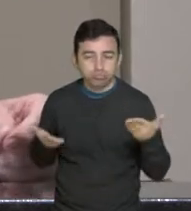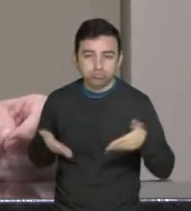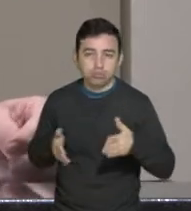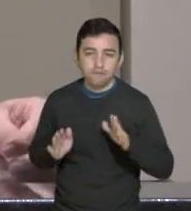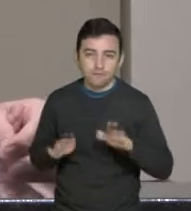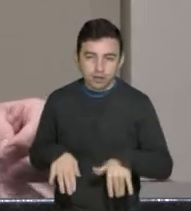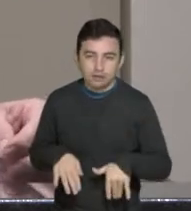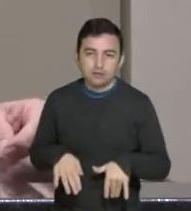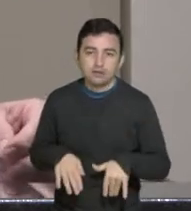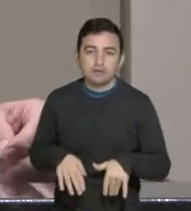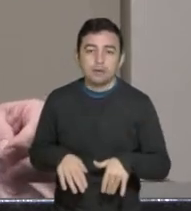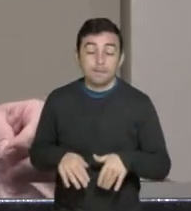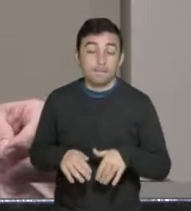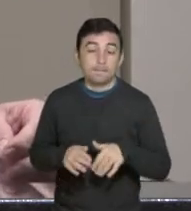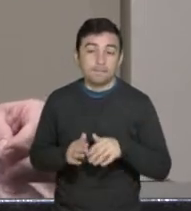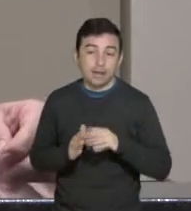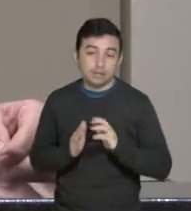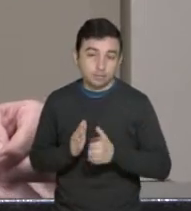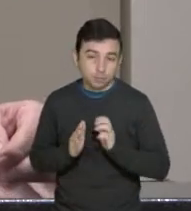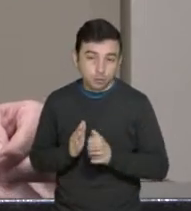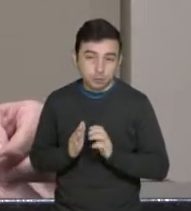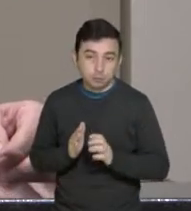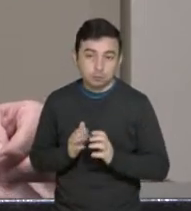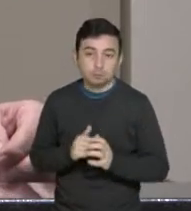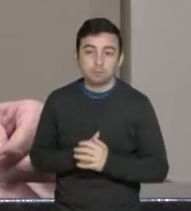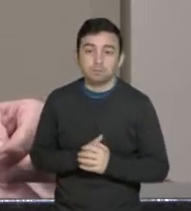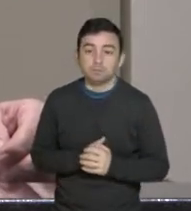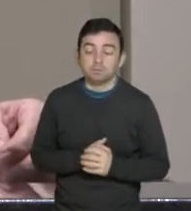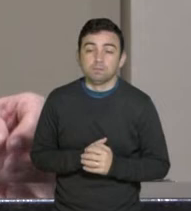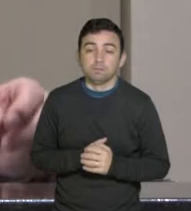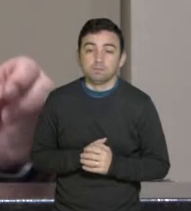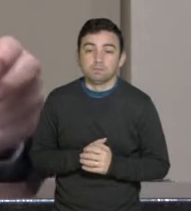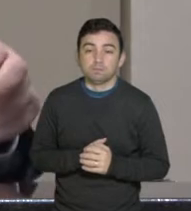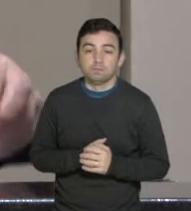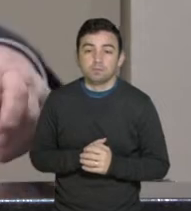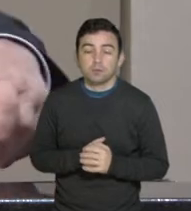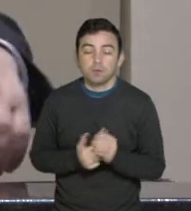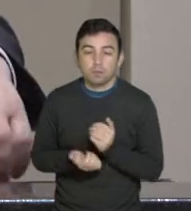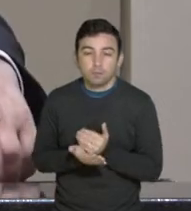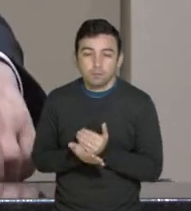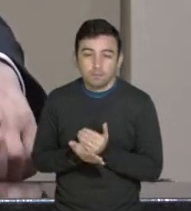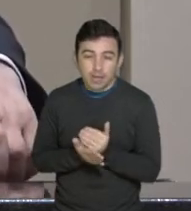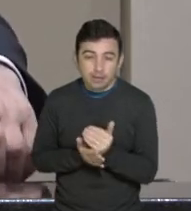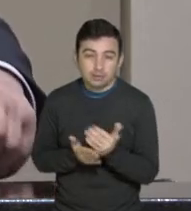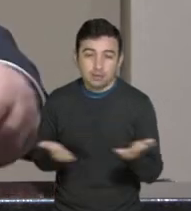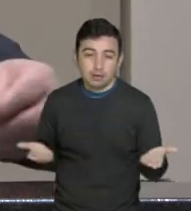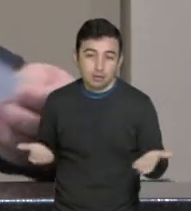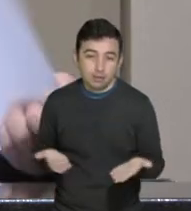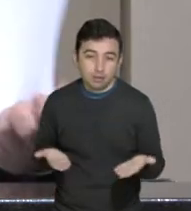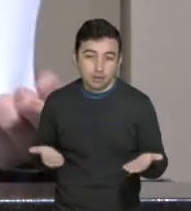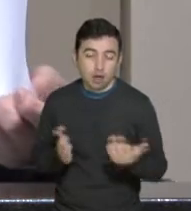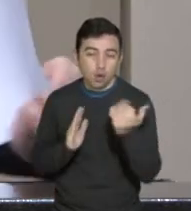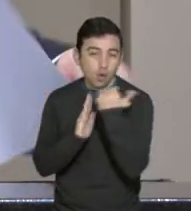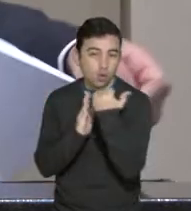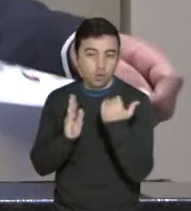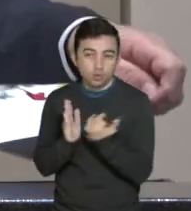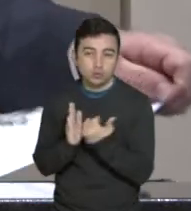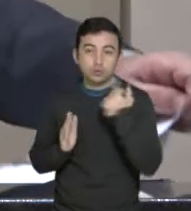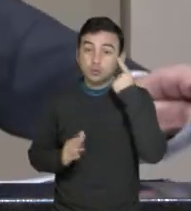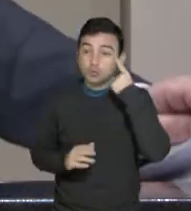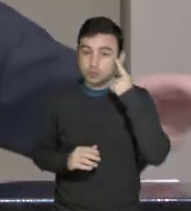horário destinado aos partidos políticos. Entramos agora na ordem